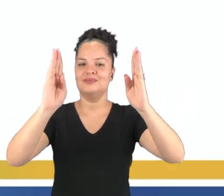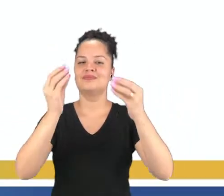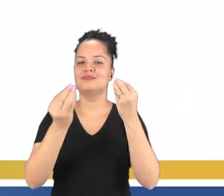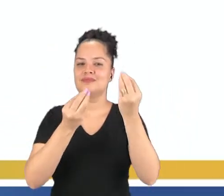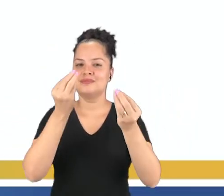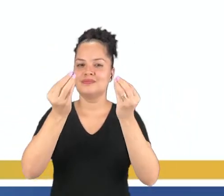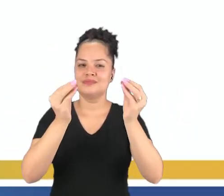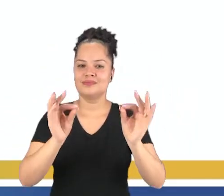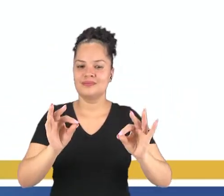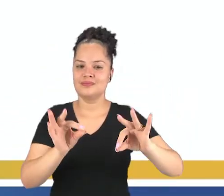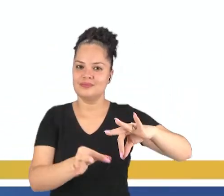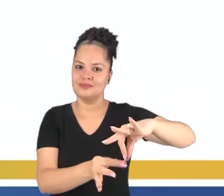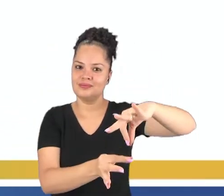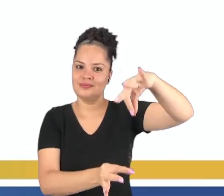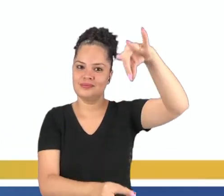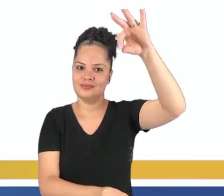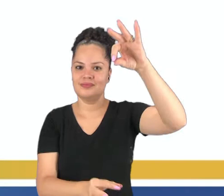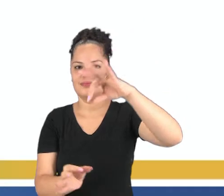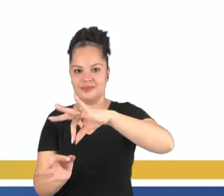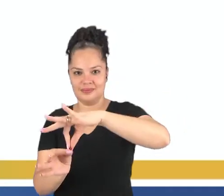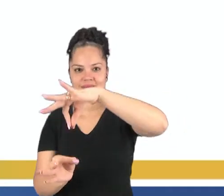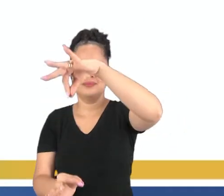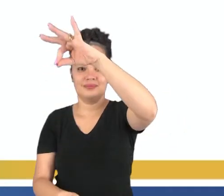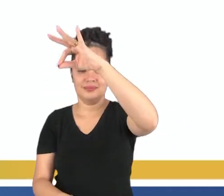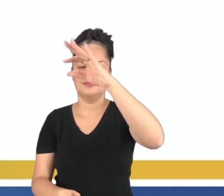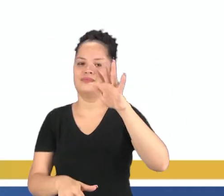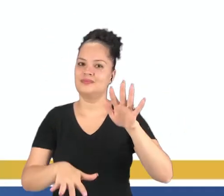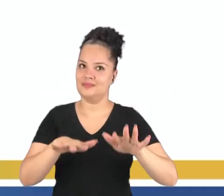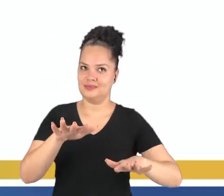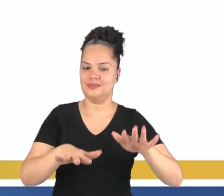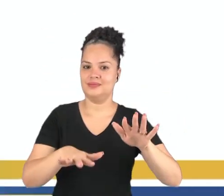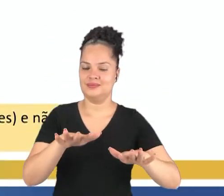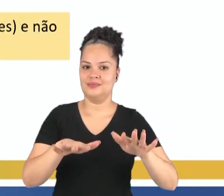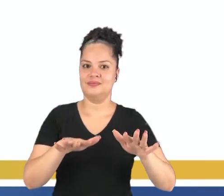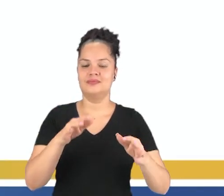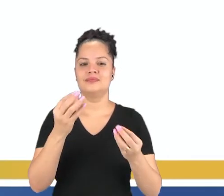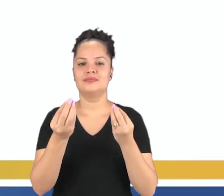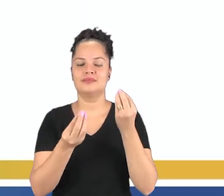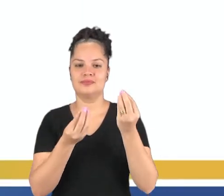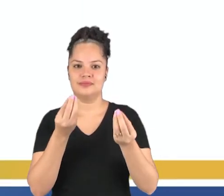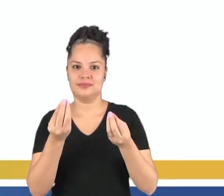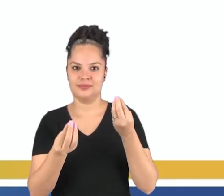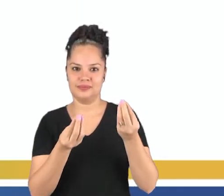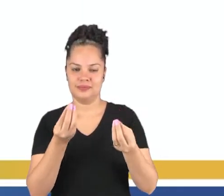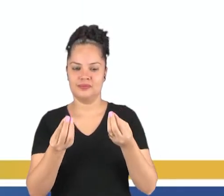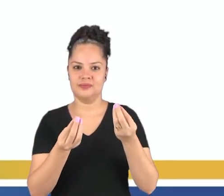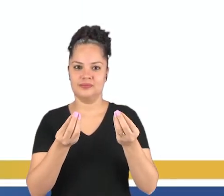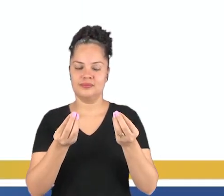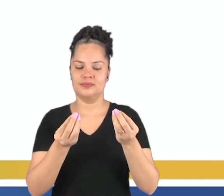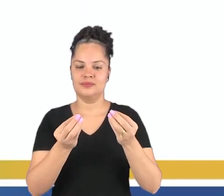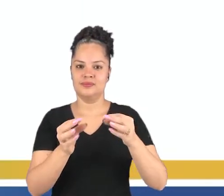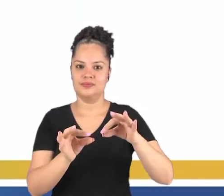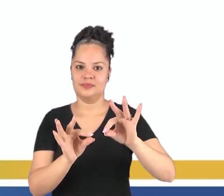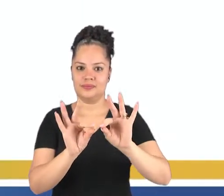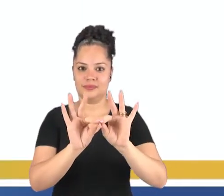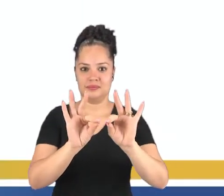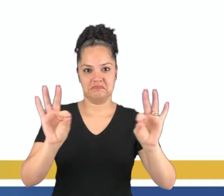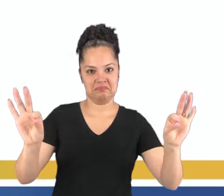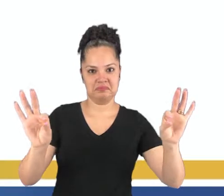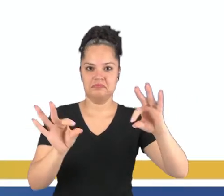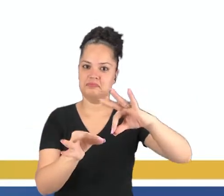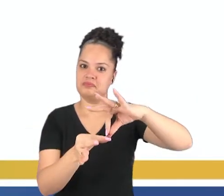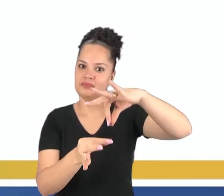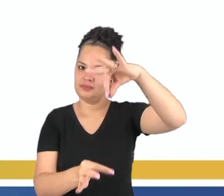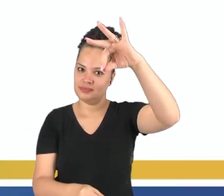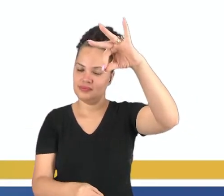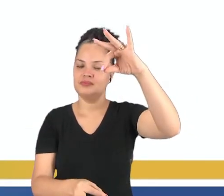prédio. Então, pessoal, dependendo, né, da posição dessas retas, nós